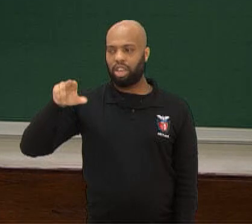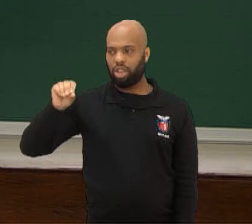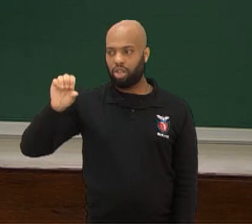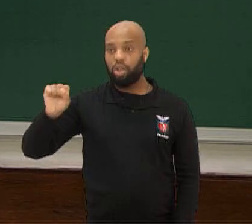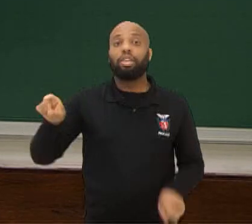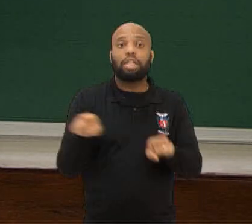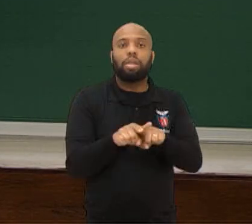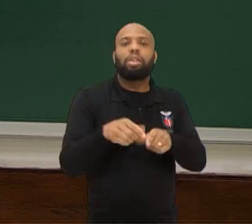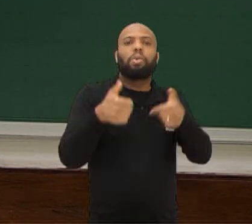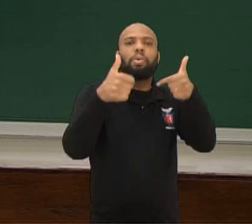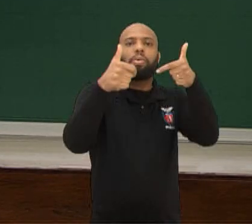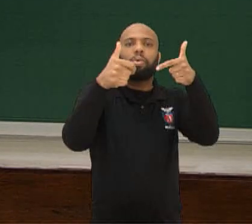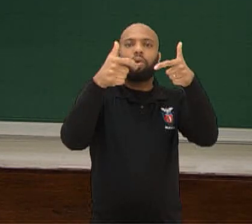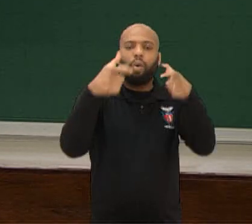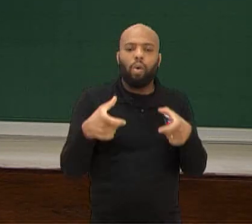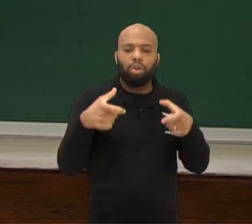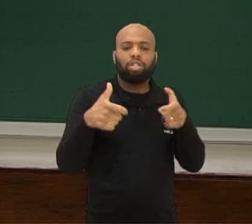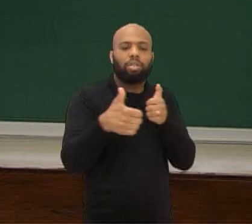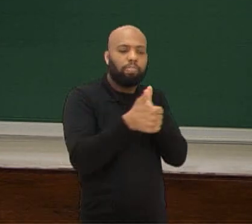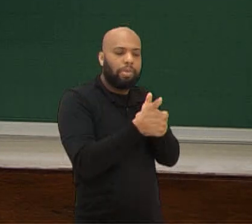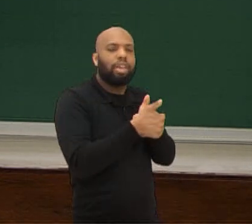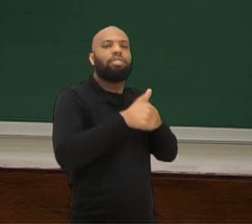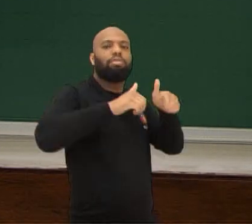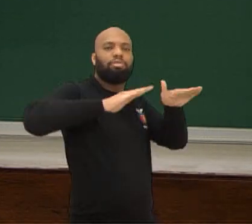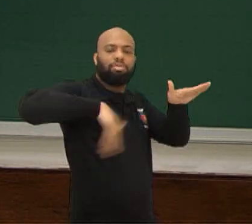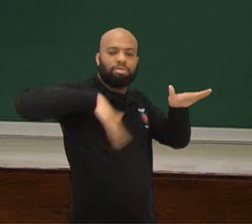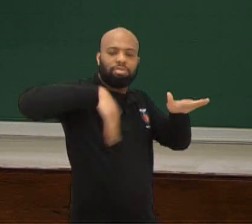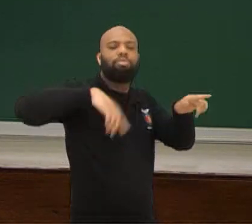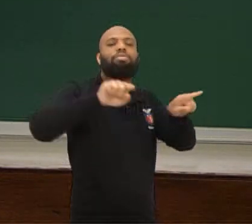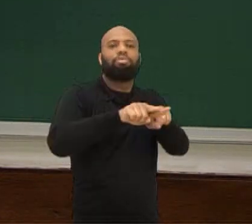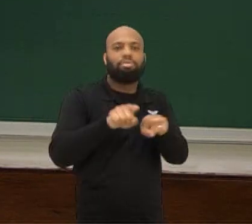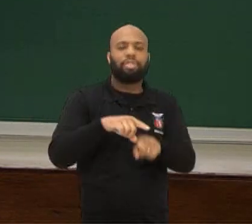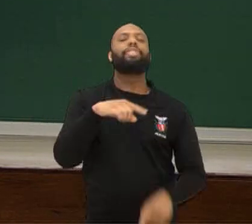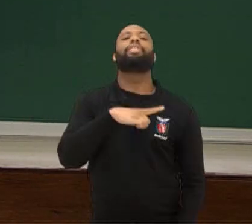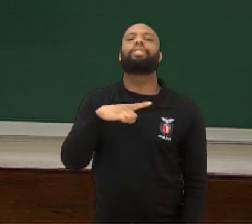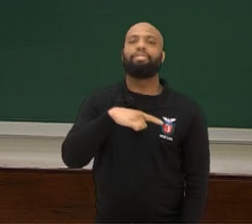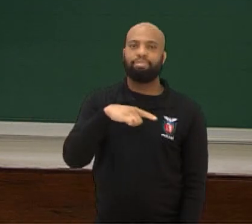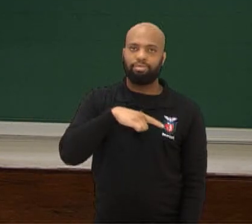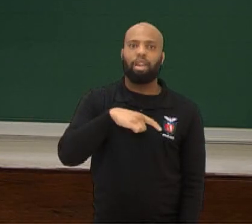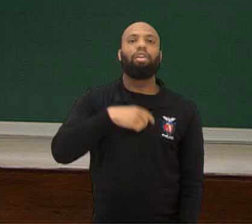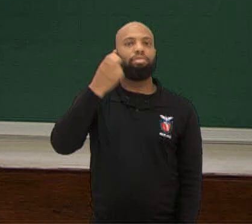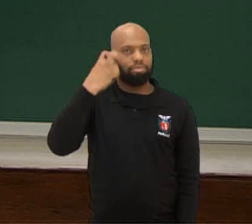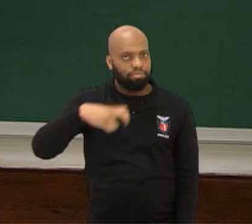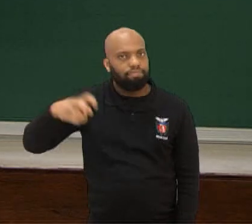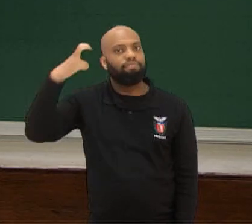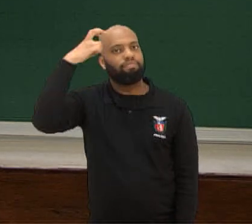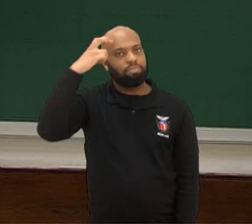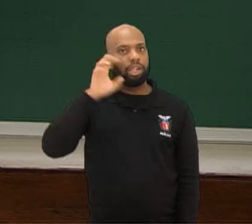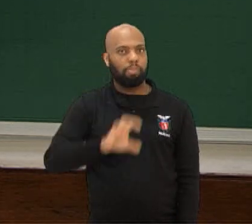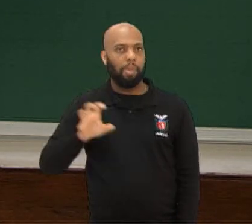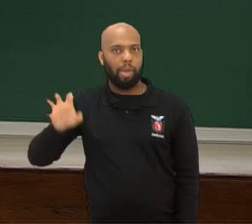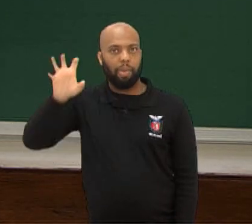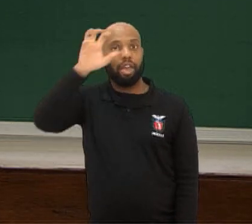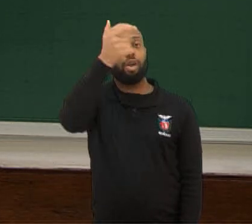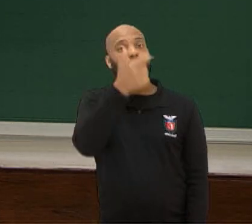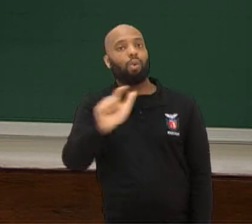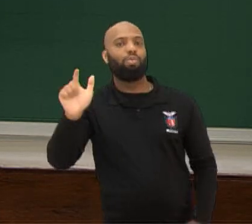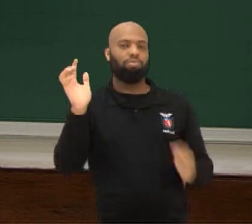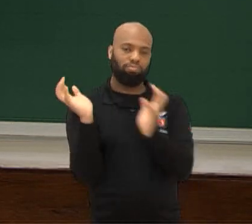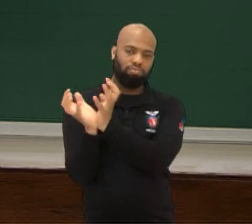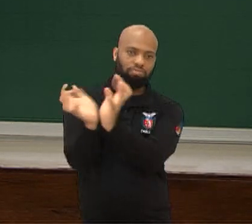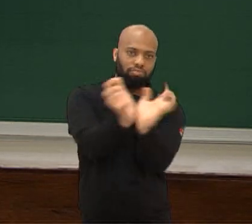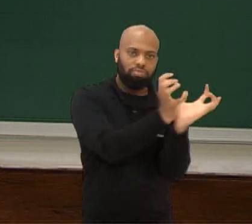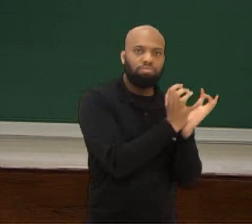mais litorânea, a gente tem a influência dos açorianos nessa composição cultural da região. E outros grupos que a